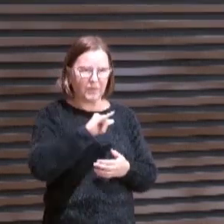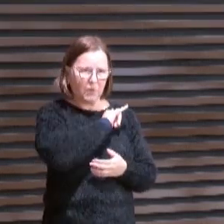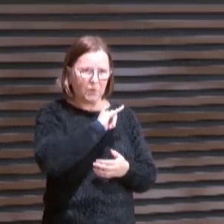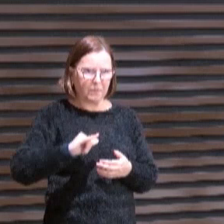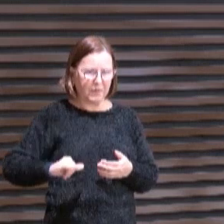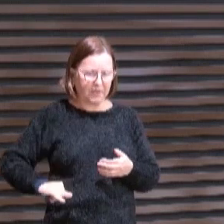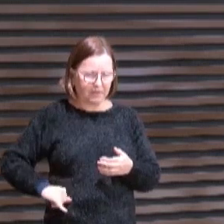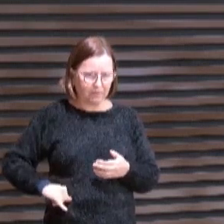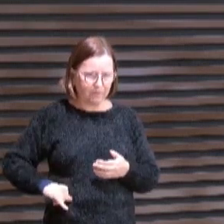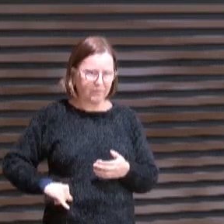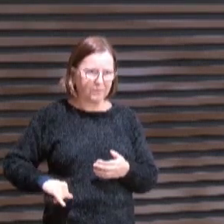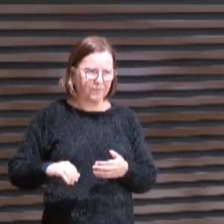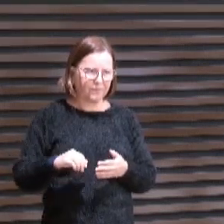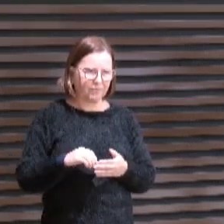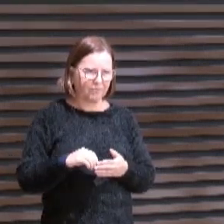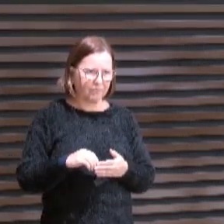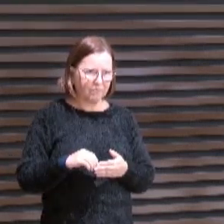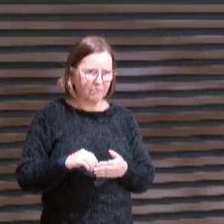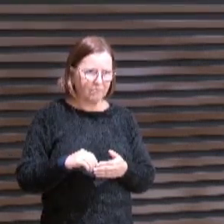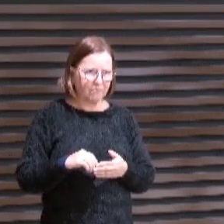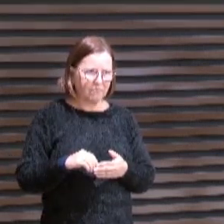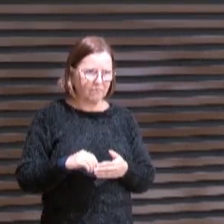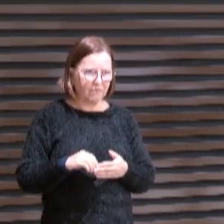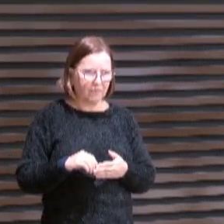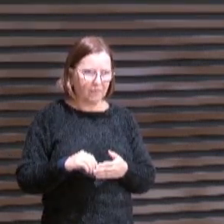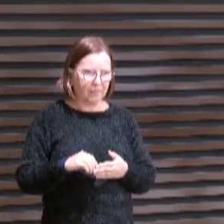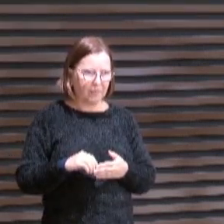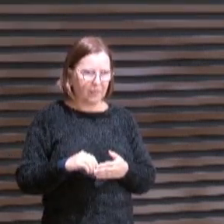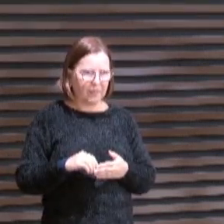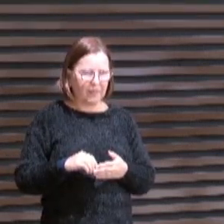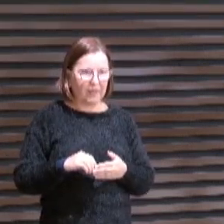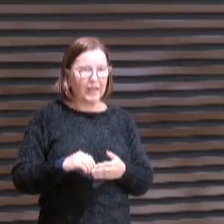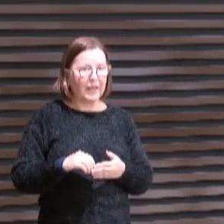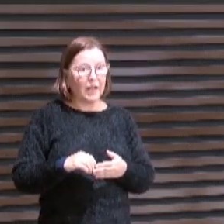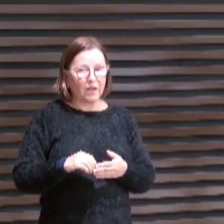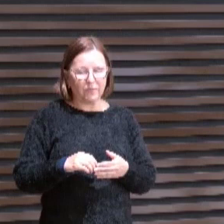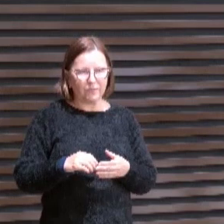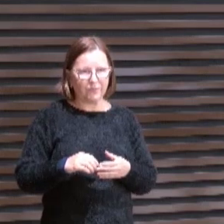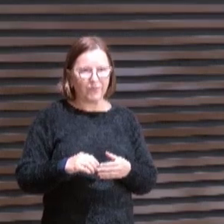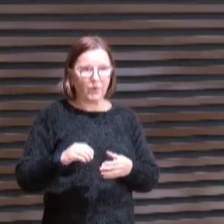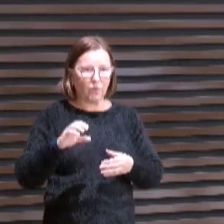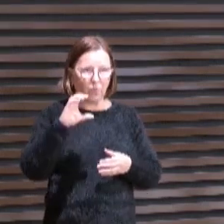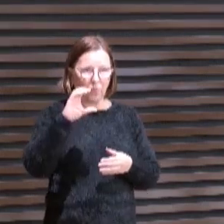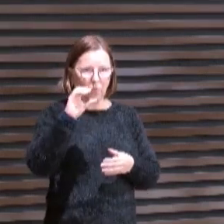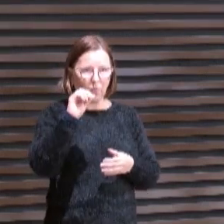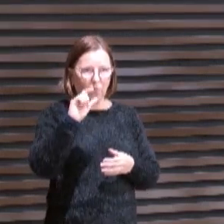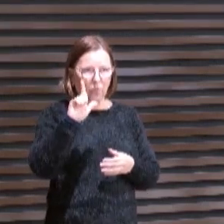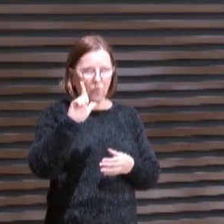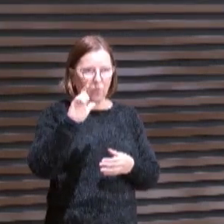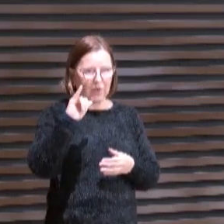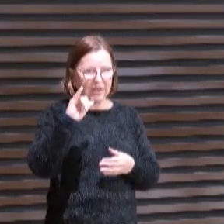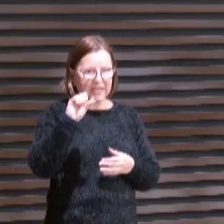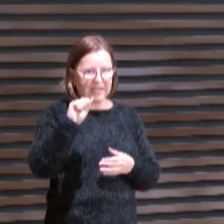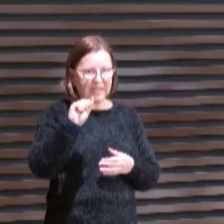Coliseu, que tinha sido fechado no tempo de Constantino, quando ele assinou